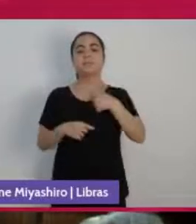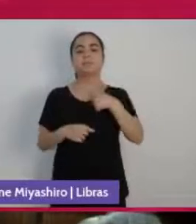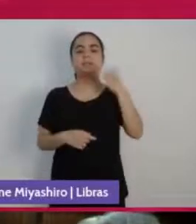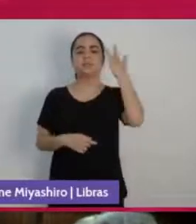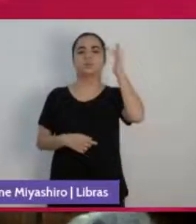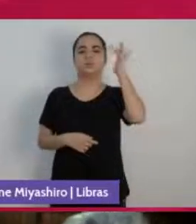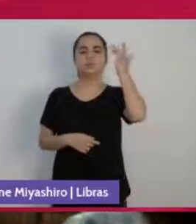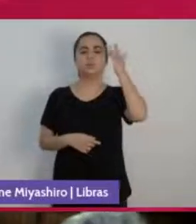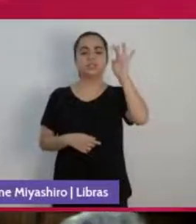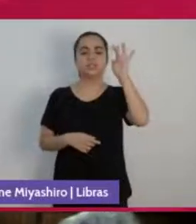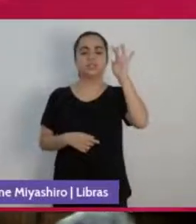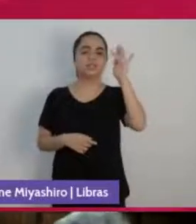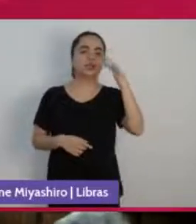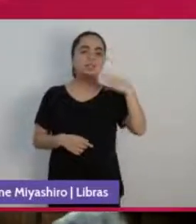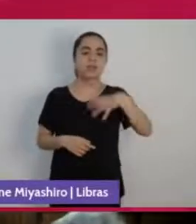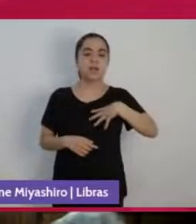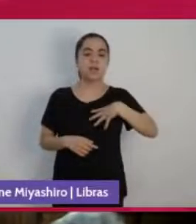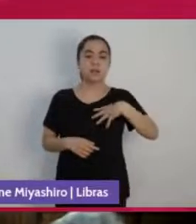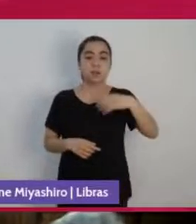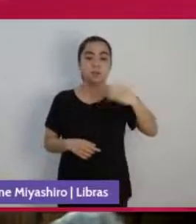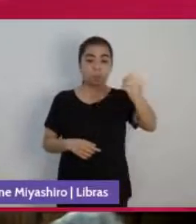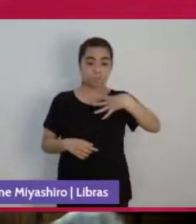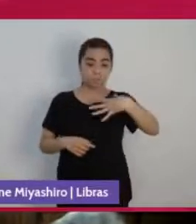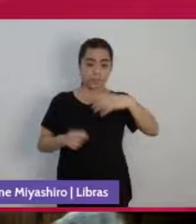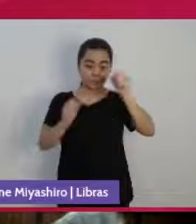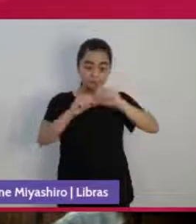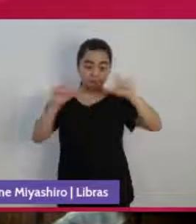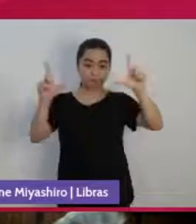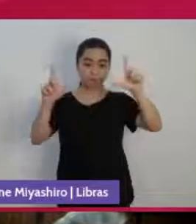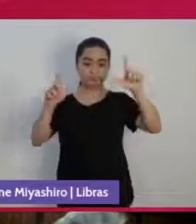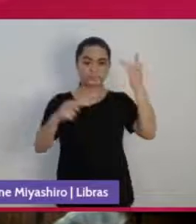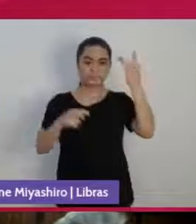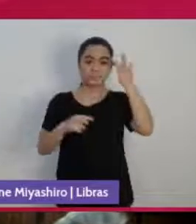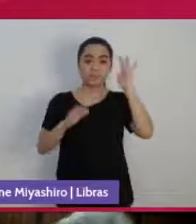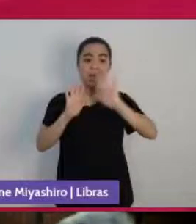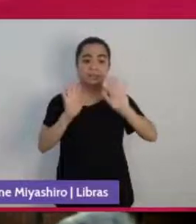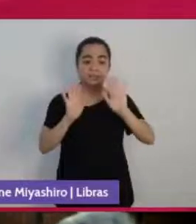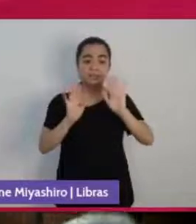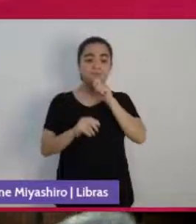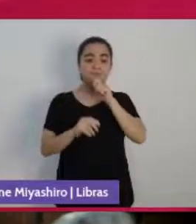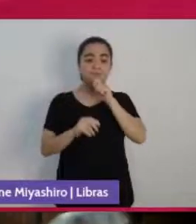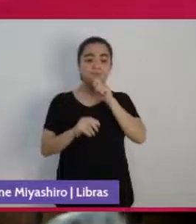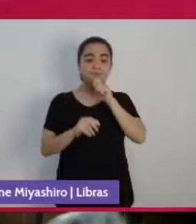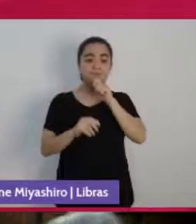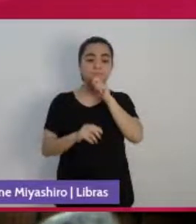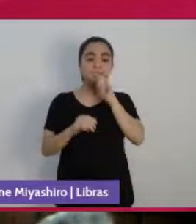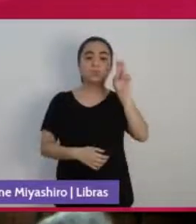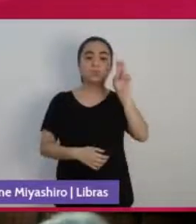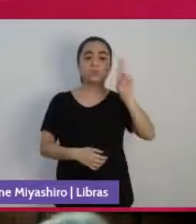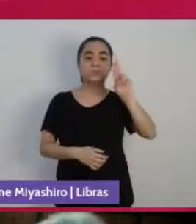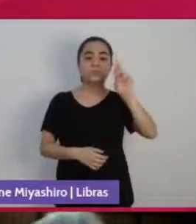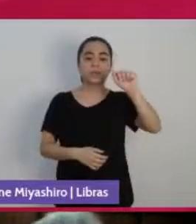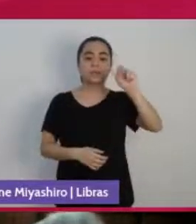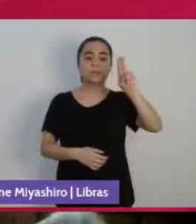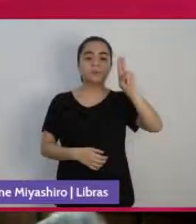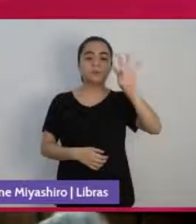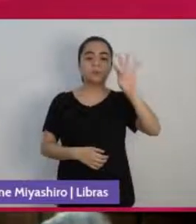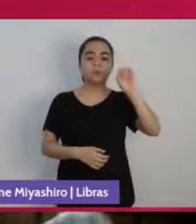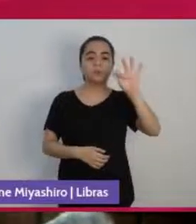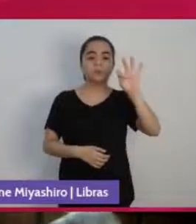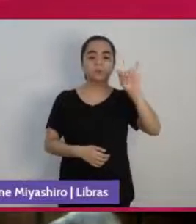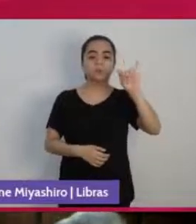de raio-x para saber como é que é aquela mama, se eu usar o autofilter, se eu tiver esse